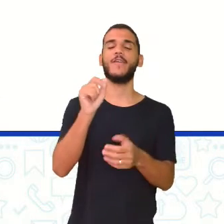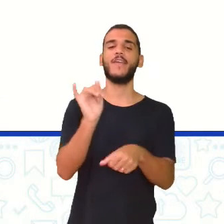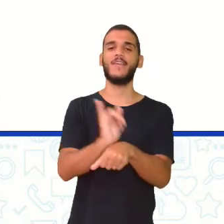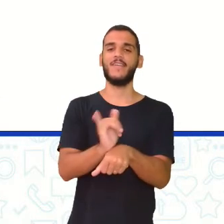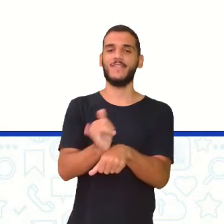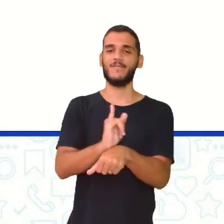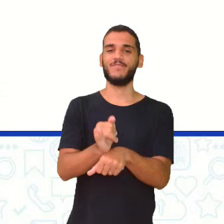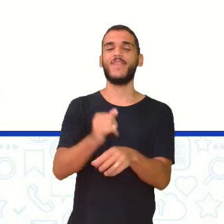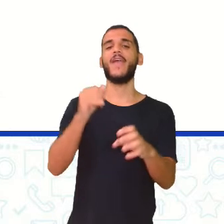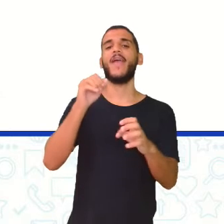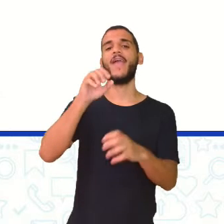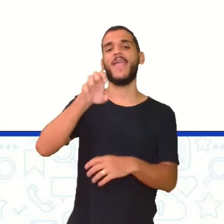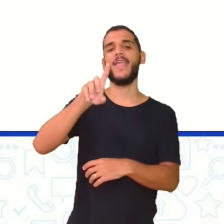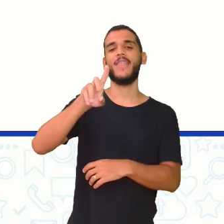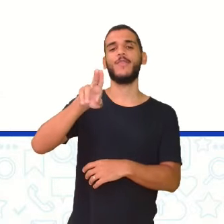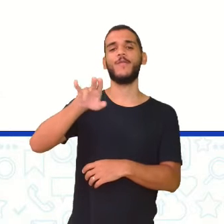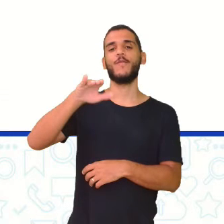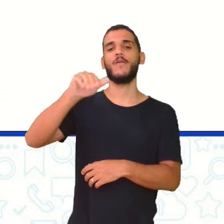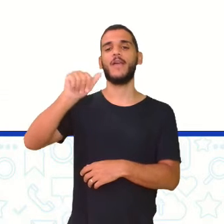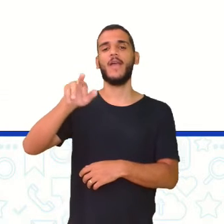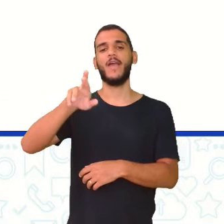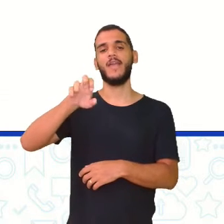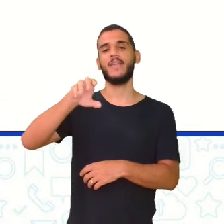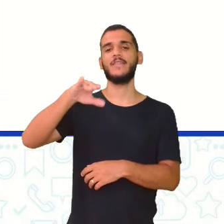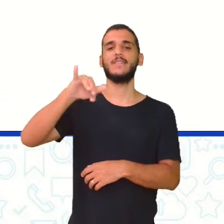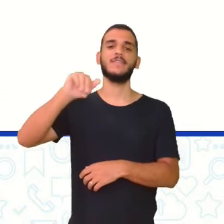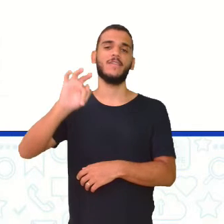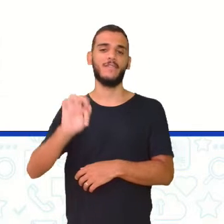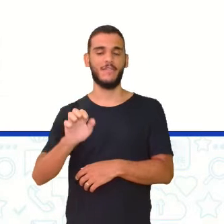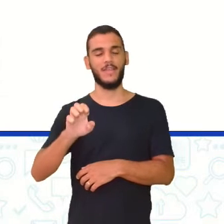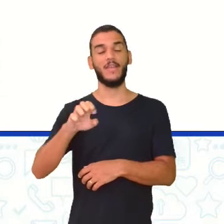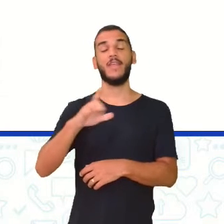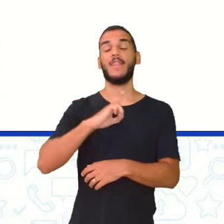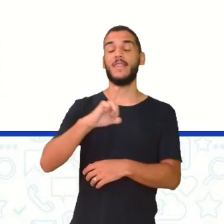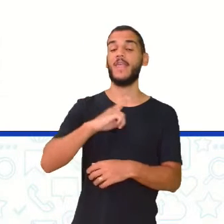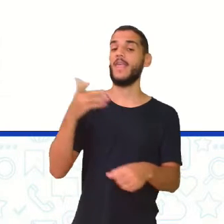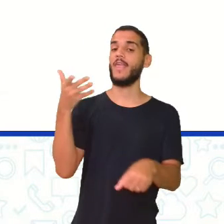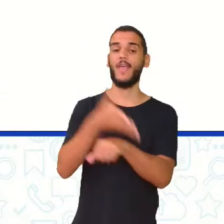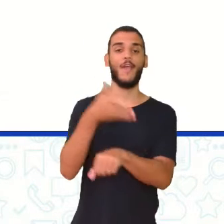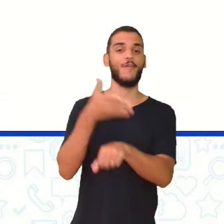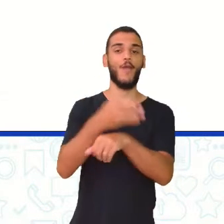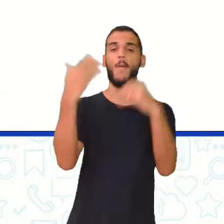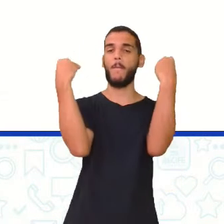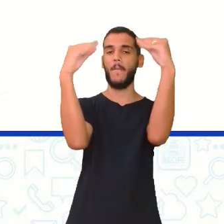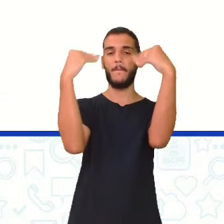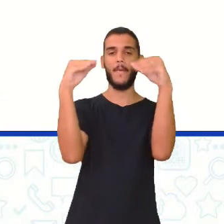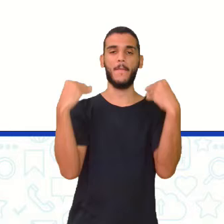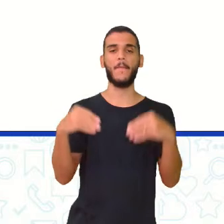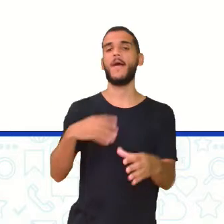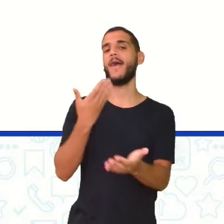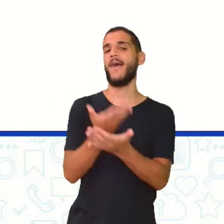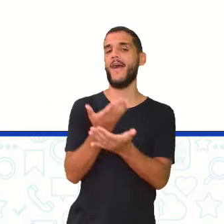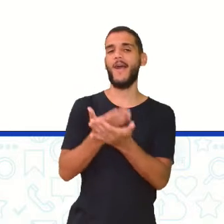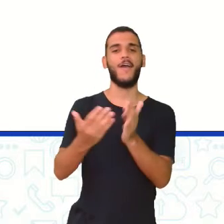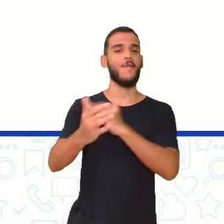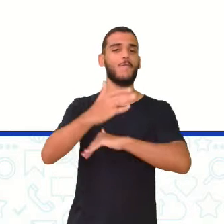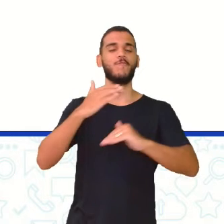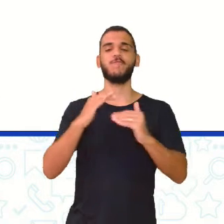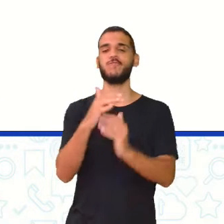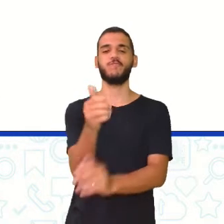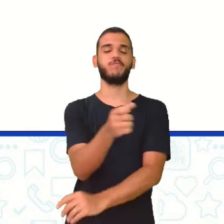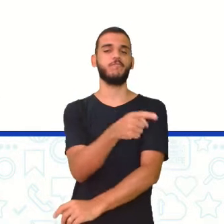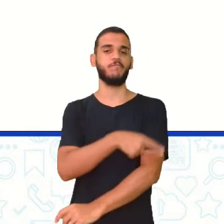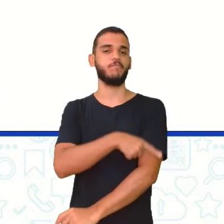no Educa Recife, tá? Lá você tem acesso a todas as aulas da sua turma e de outras